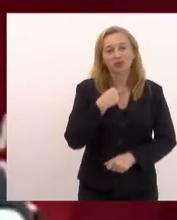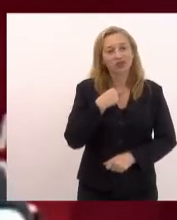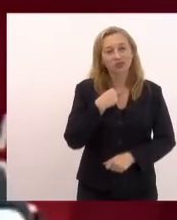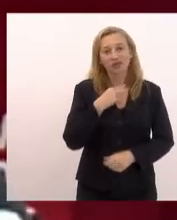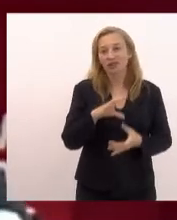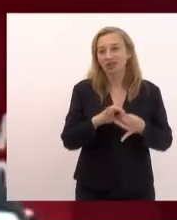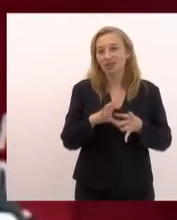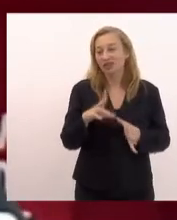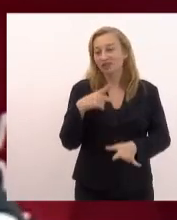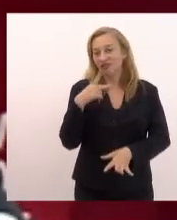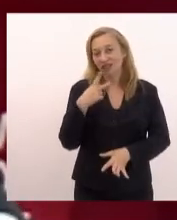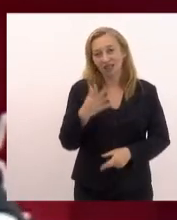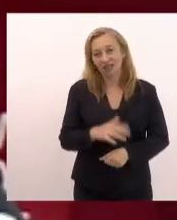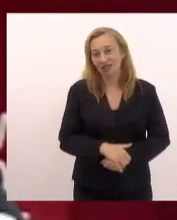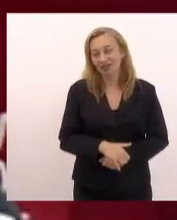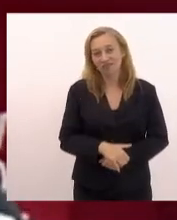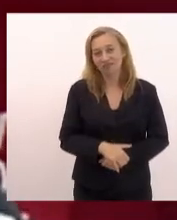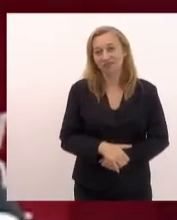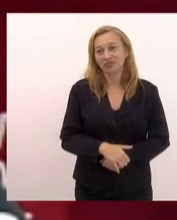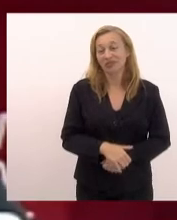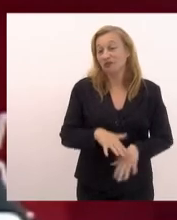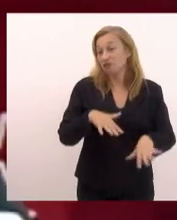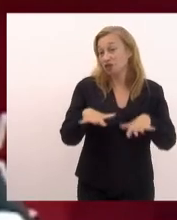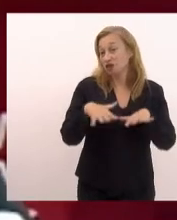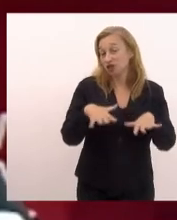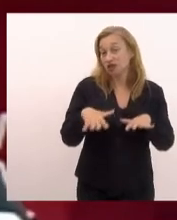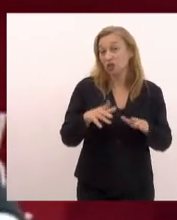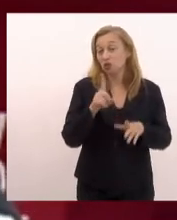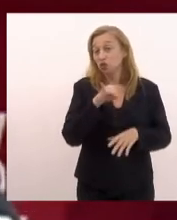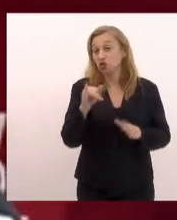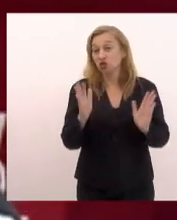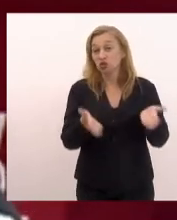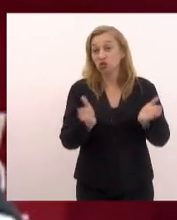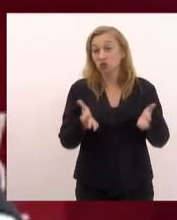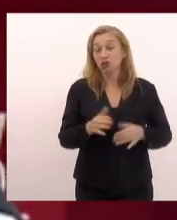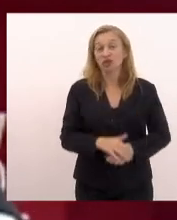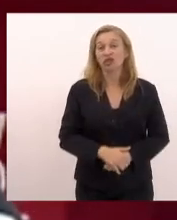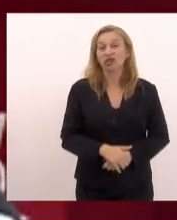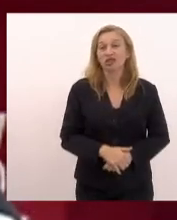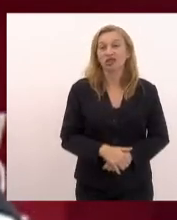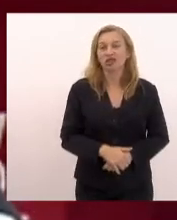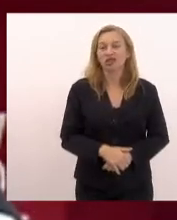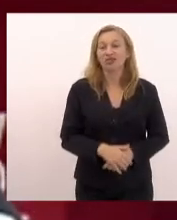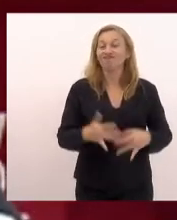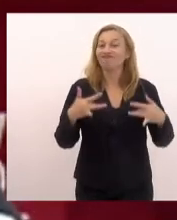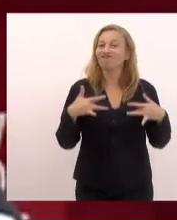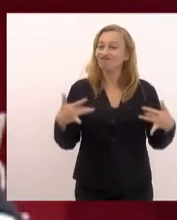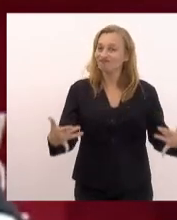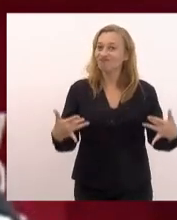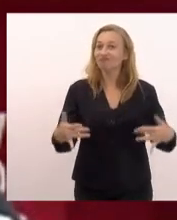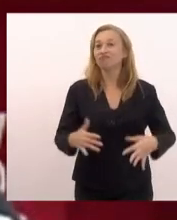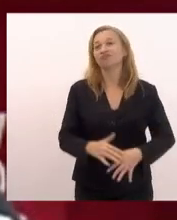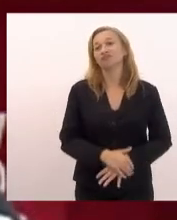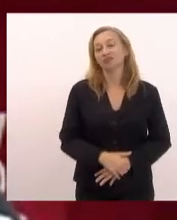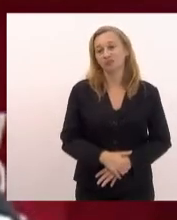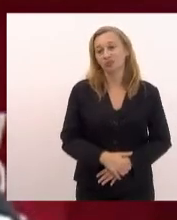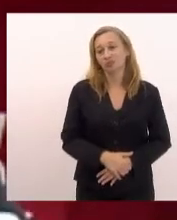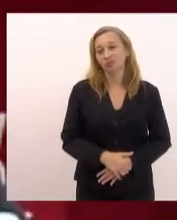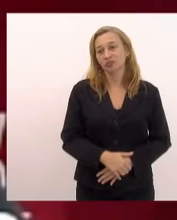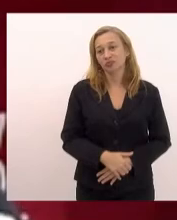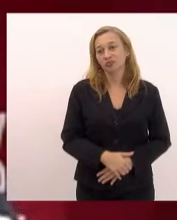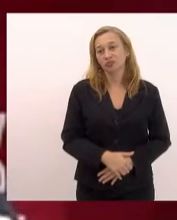falar, iniciar qualquer manifestação no dia de hoje sem externar aqui nossa solidariedade ao